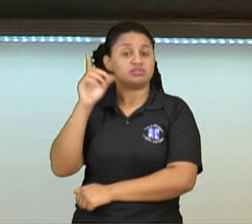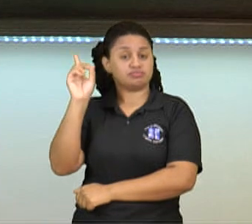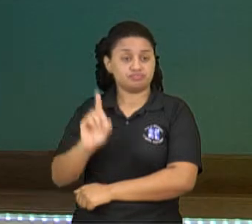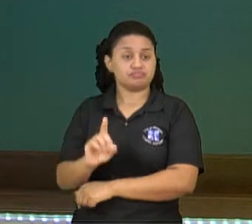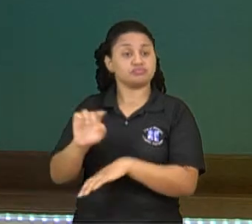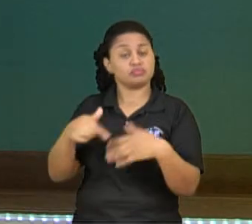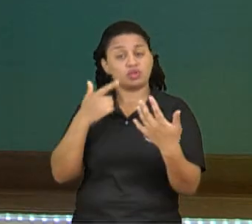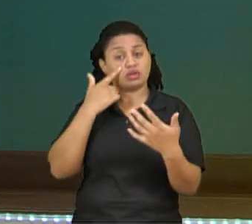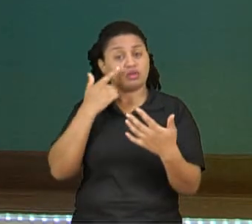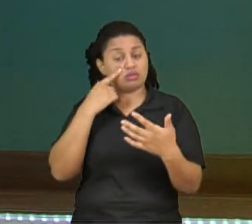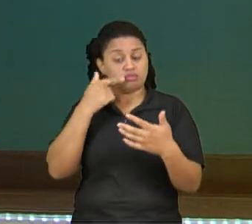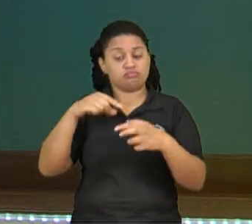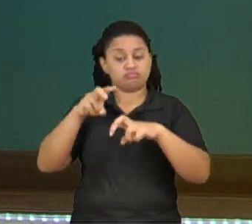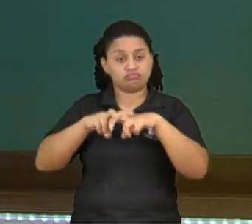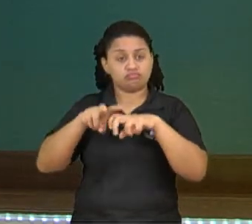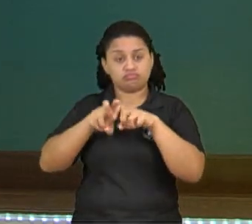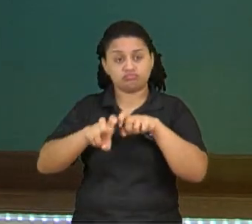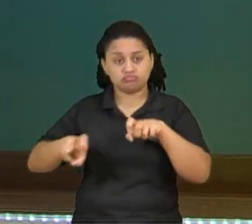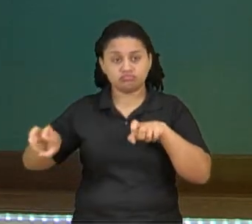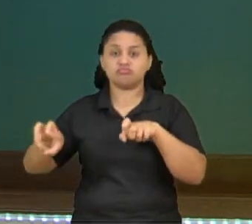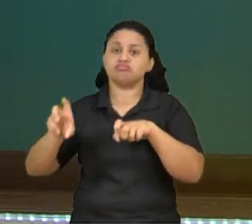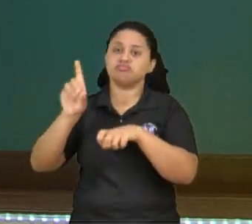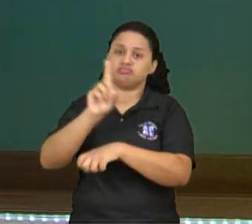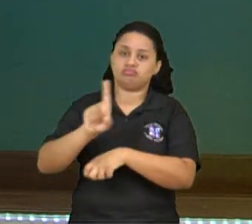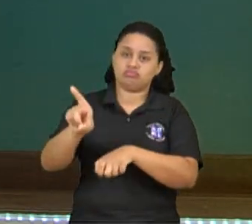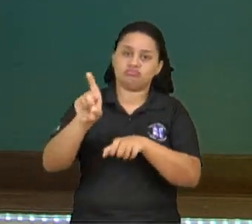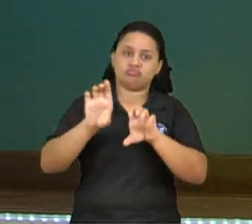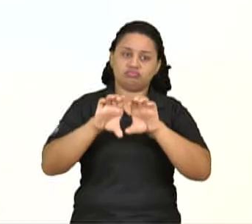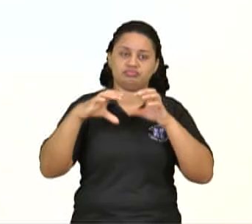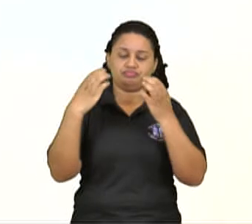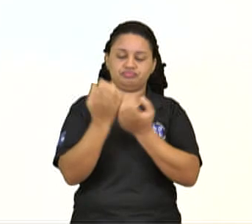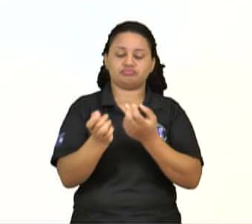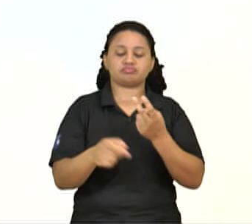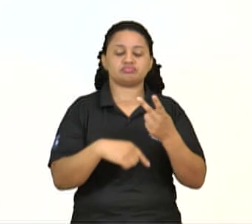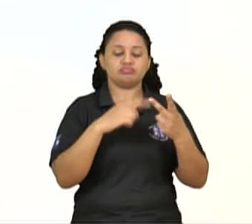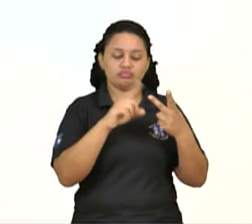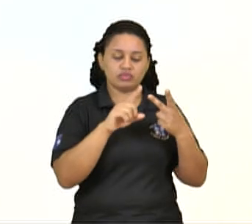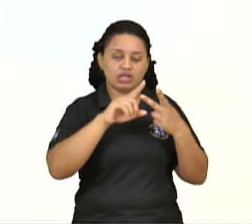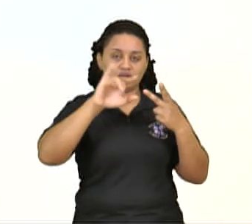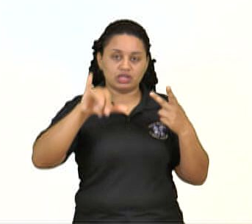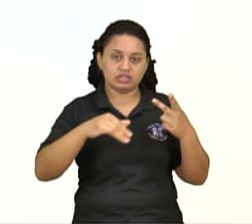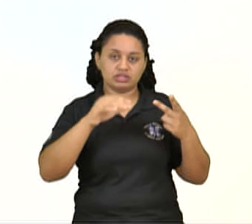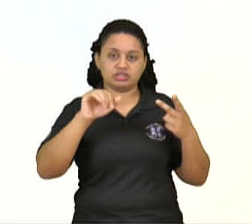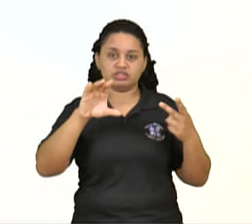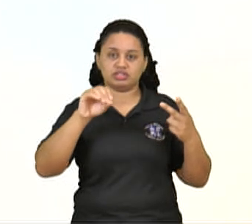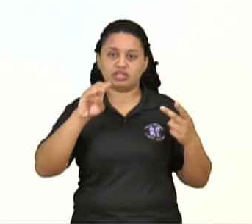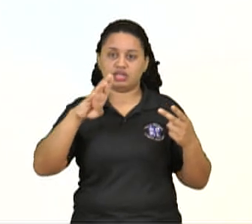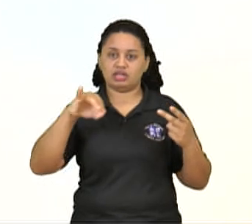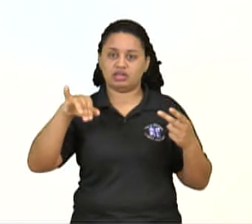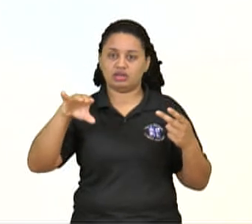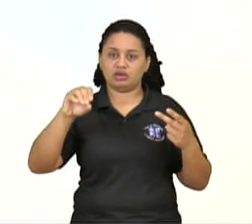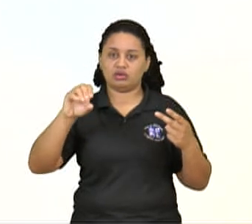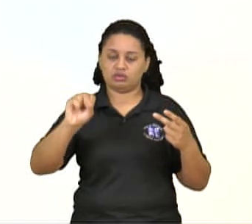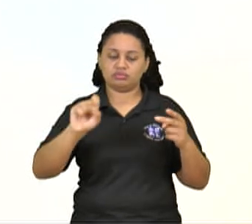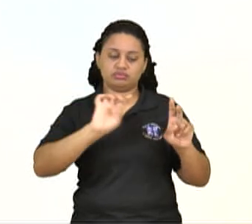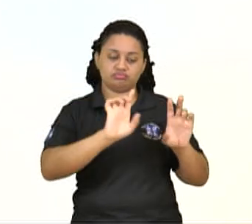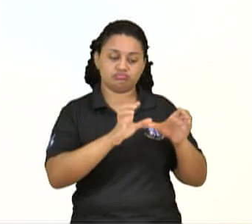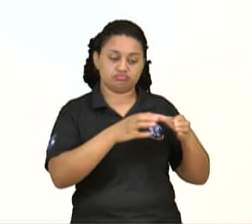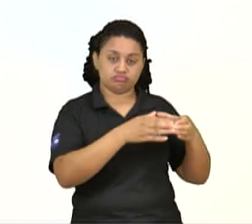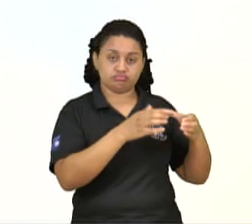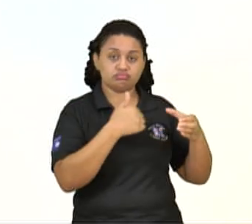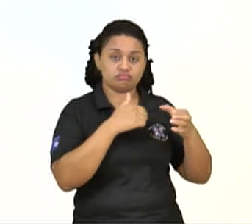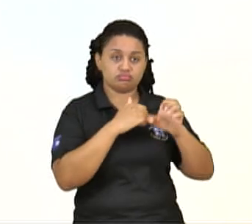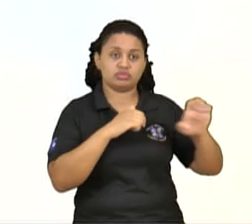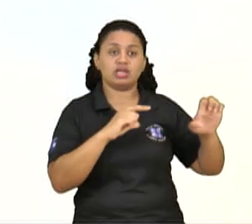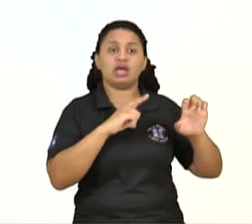eles sentavam-se do lado direito nessa convenção. Os jacobinos, eles representavam a pequena burguesia e